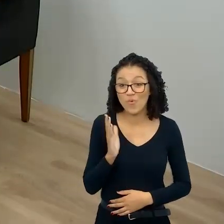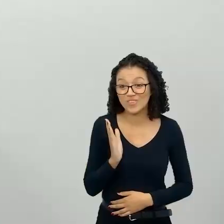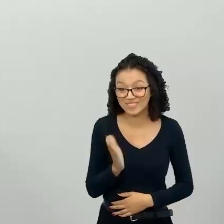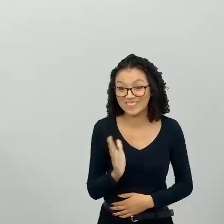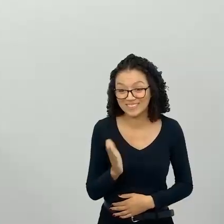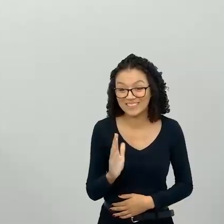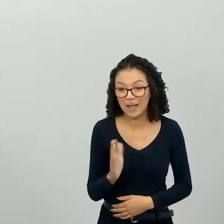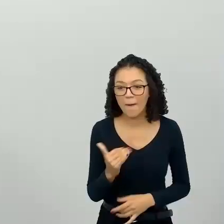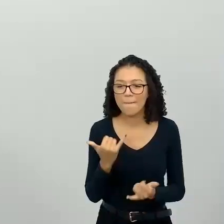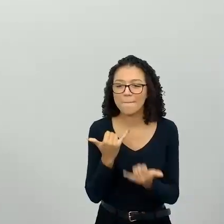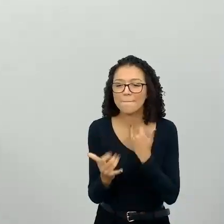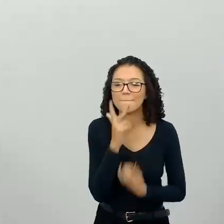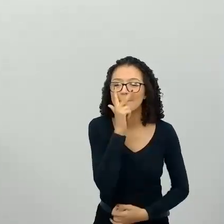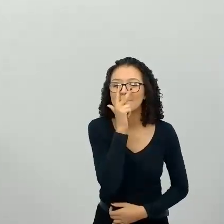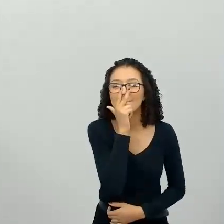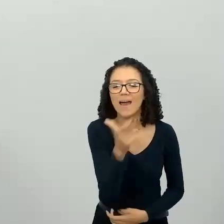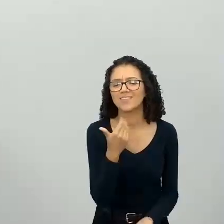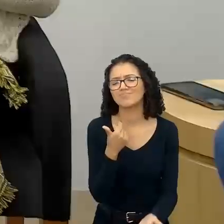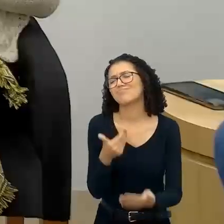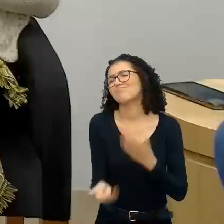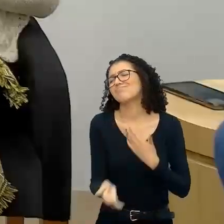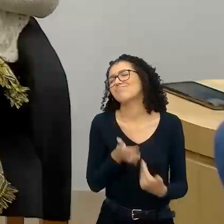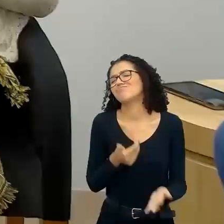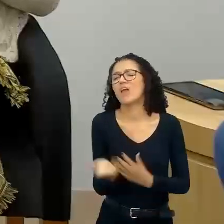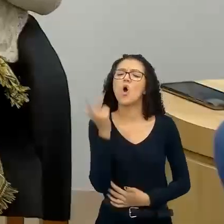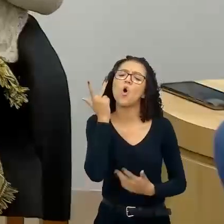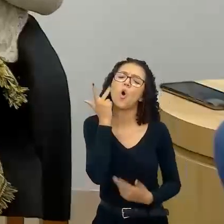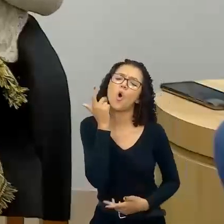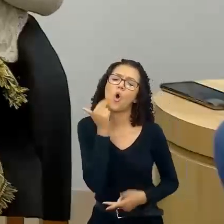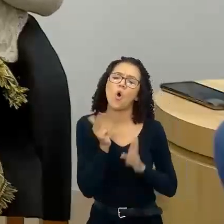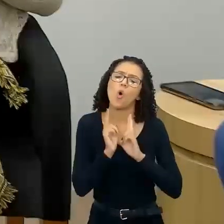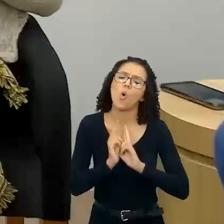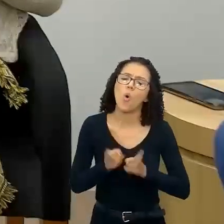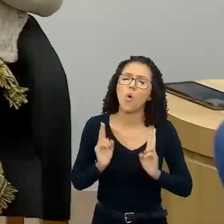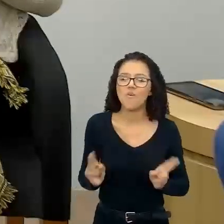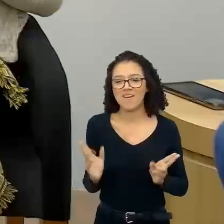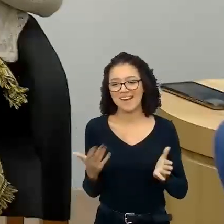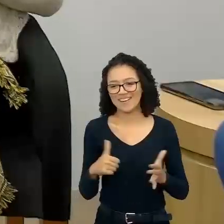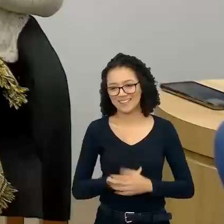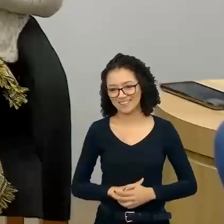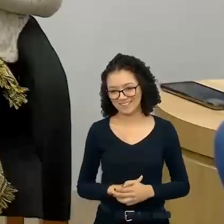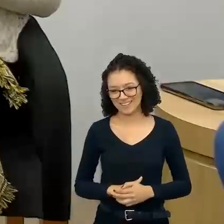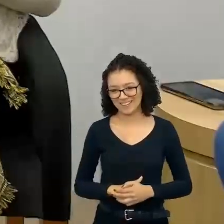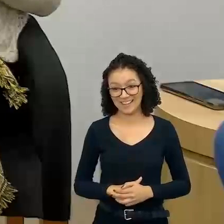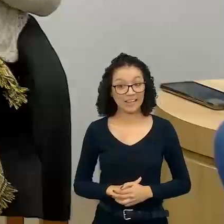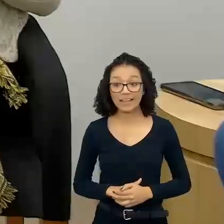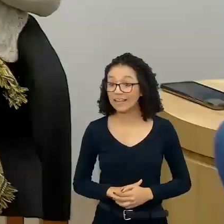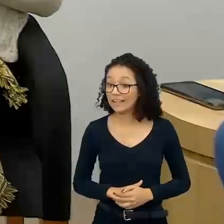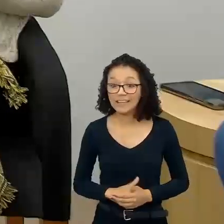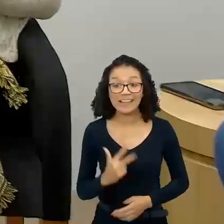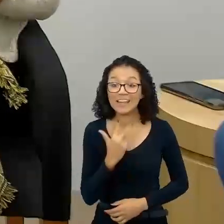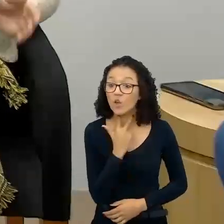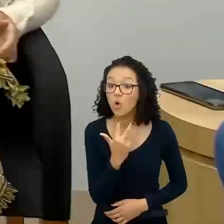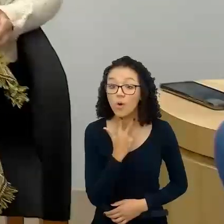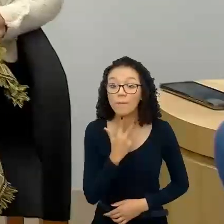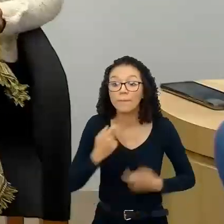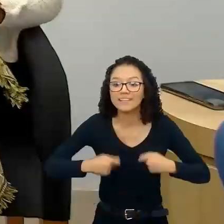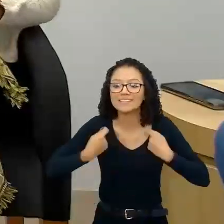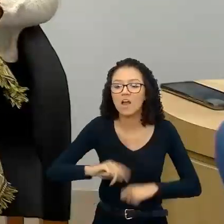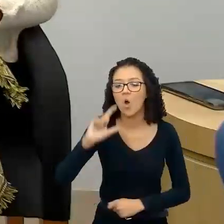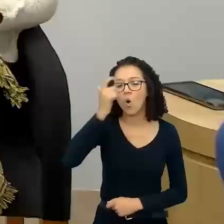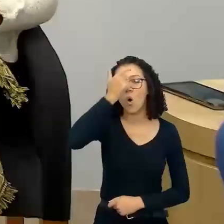uma banalidade, né? A banalidade da violência. Então, ela tem que ser trabalhada de forma sistemática e consciente